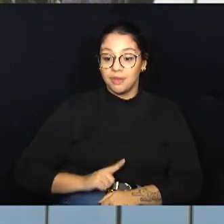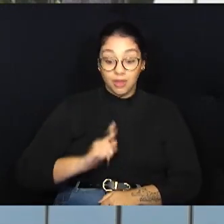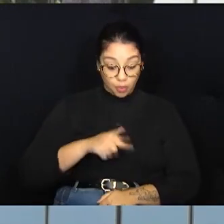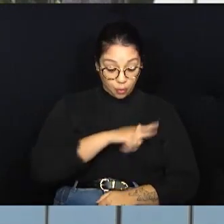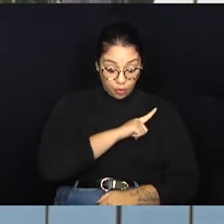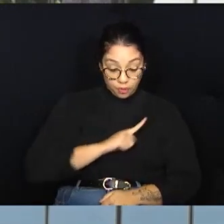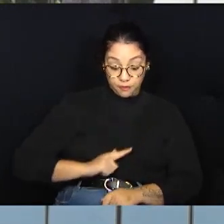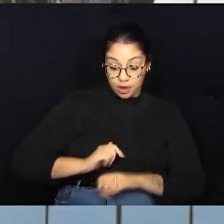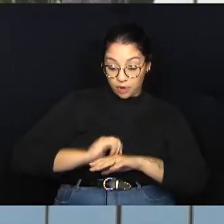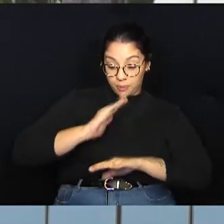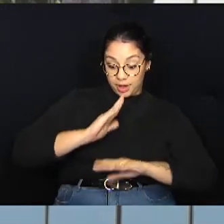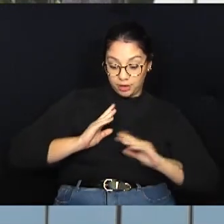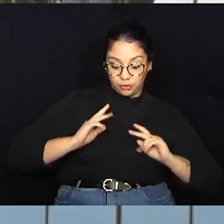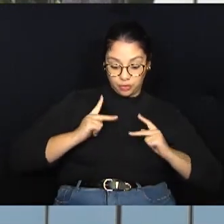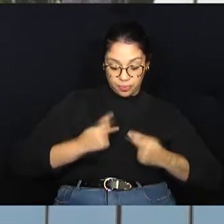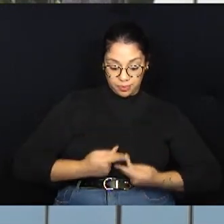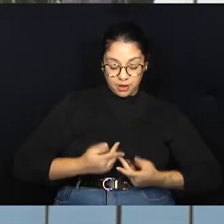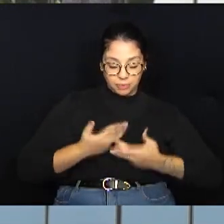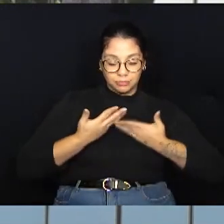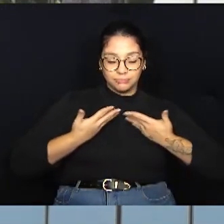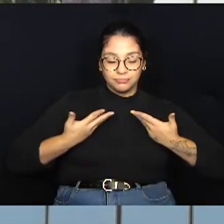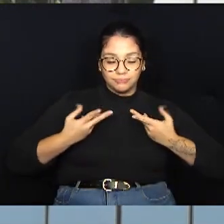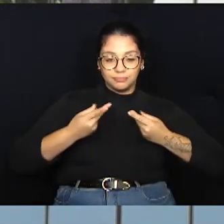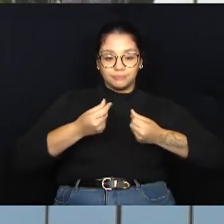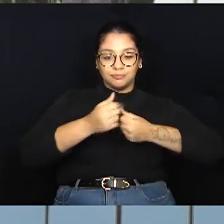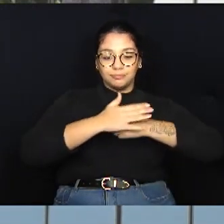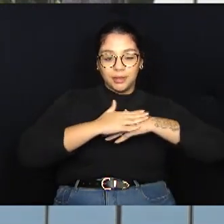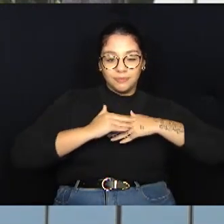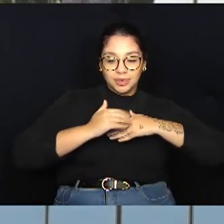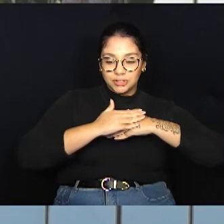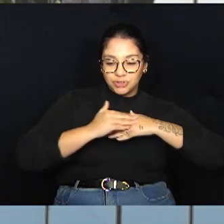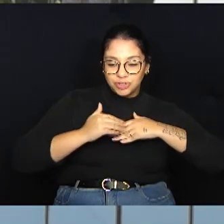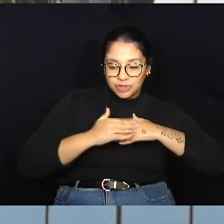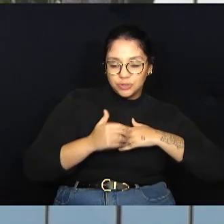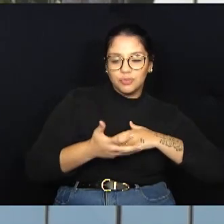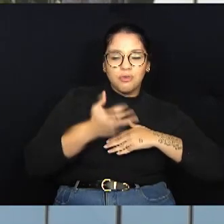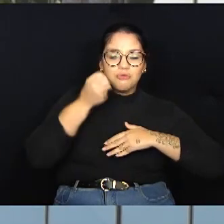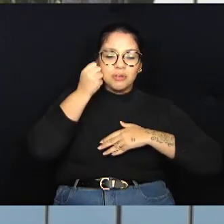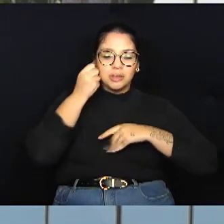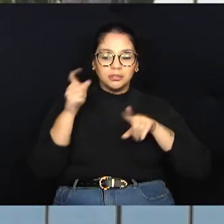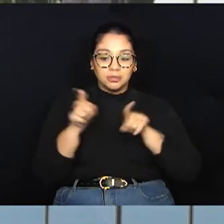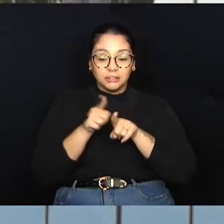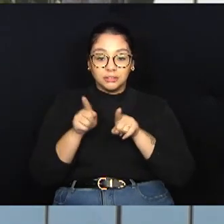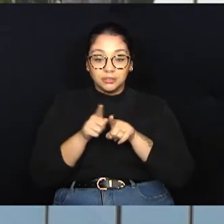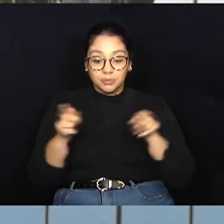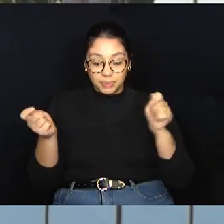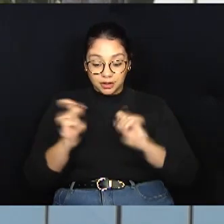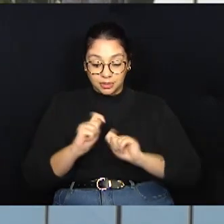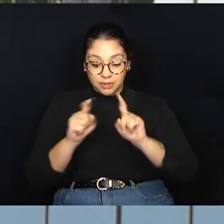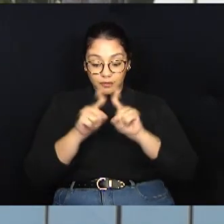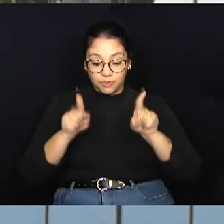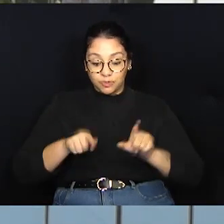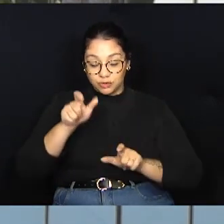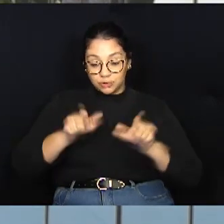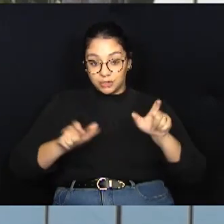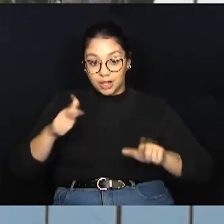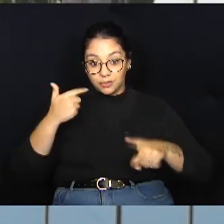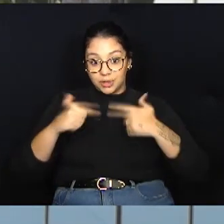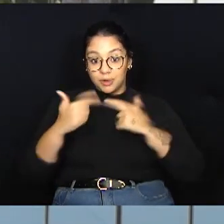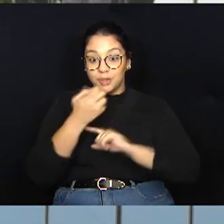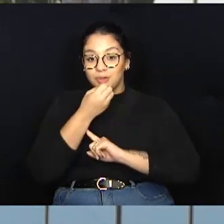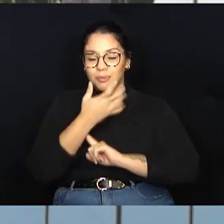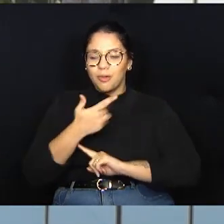humano, mais afetivo, mais acolhedor, dar condições para os seus funcionários fazerem um bom trabalho. Eu estou indo